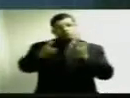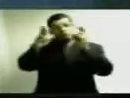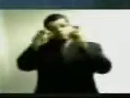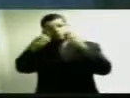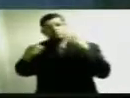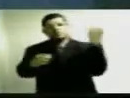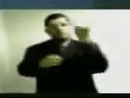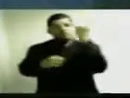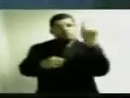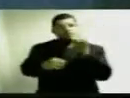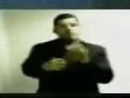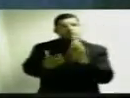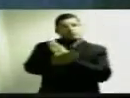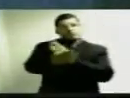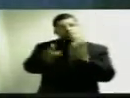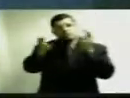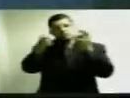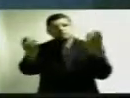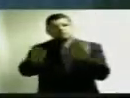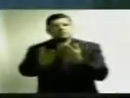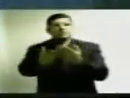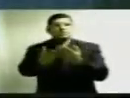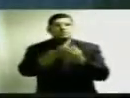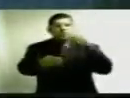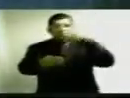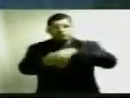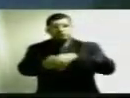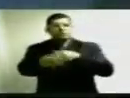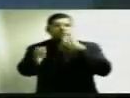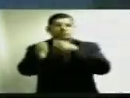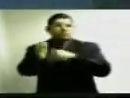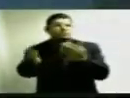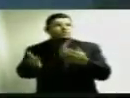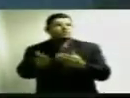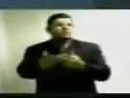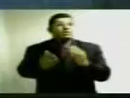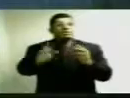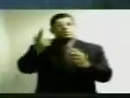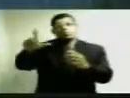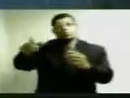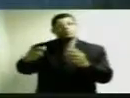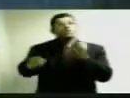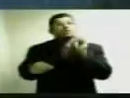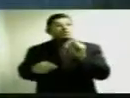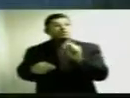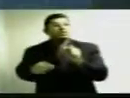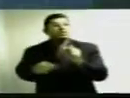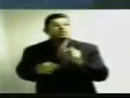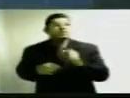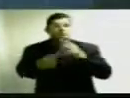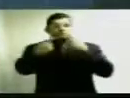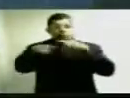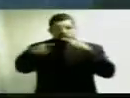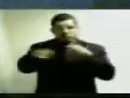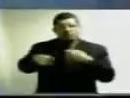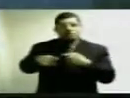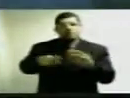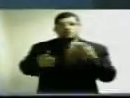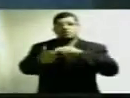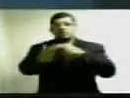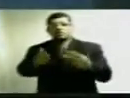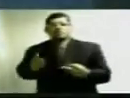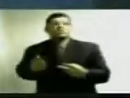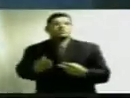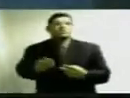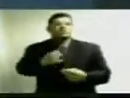assuntos. Um dos assuntos é o voto secreto. Outro assunto são as denúncias que recaem